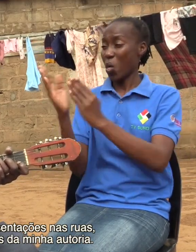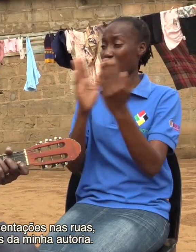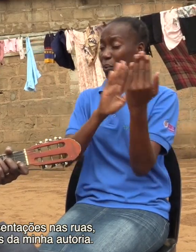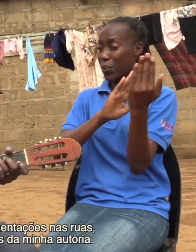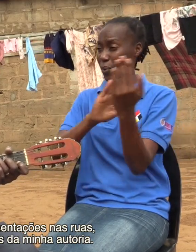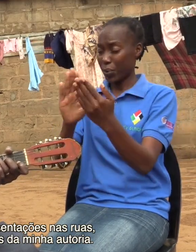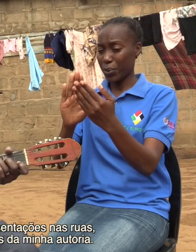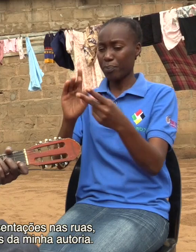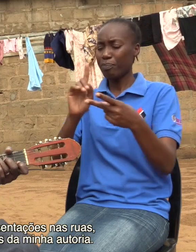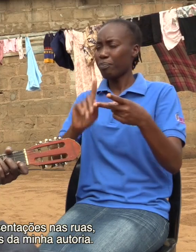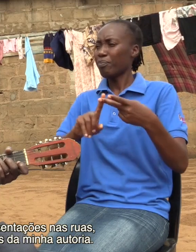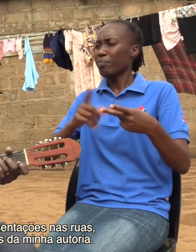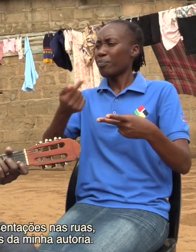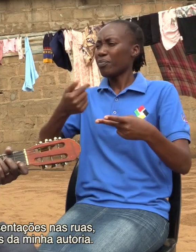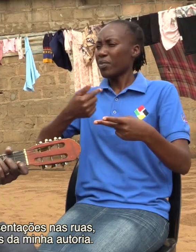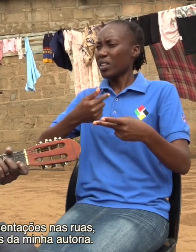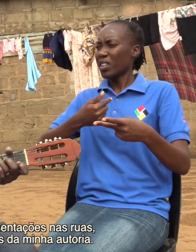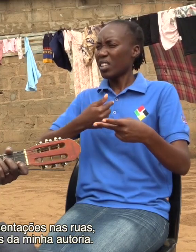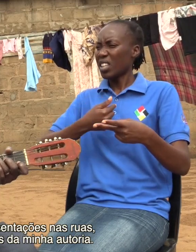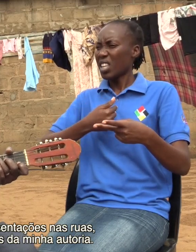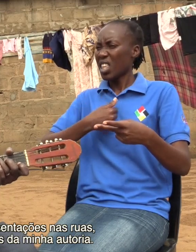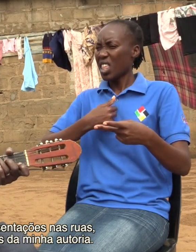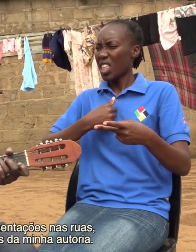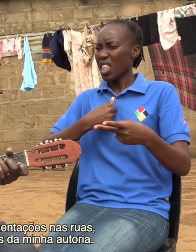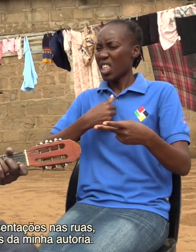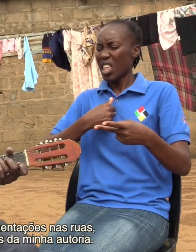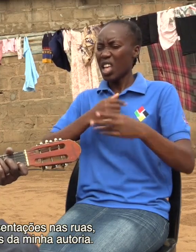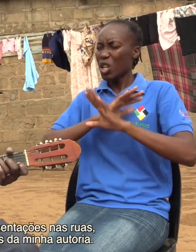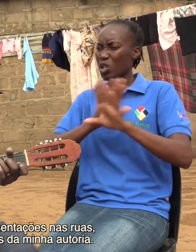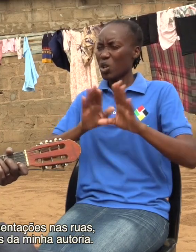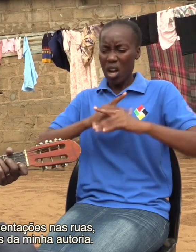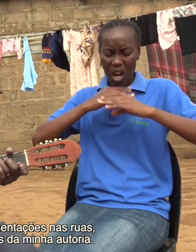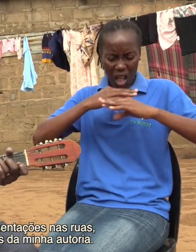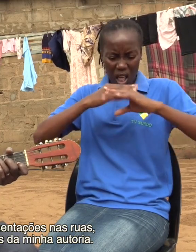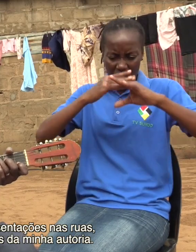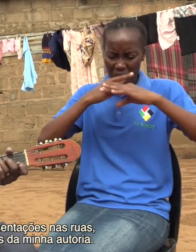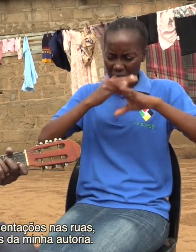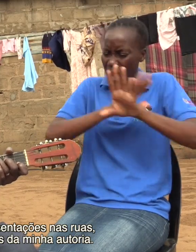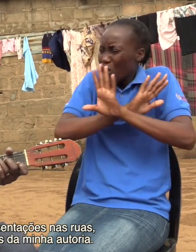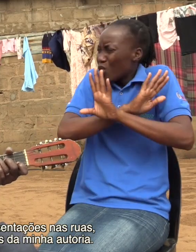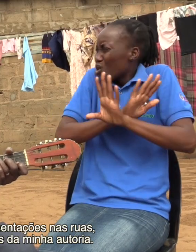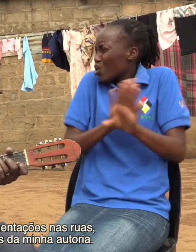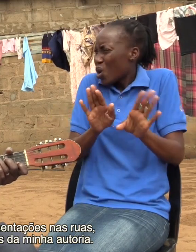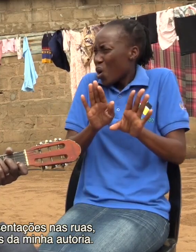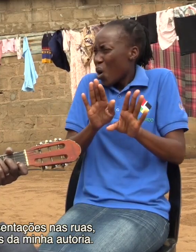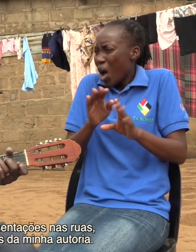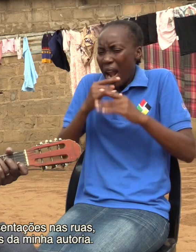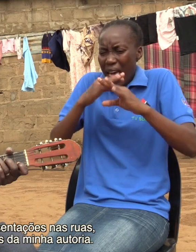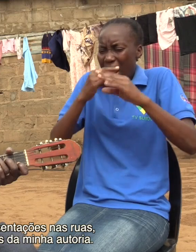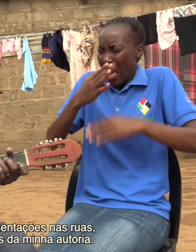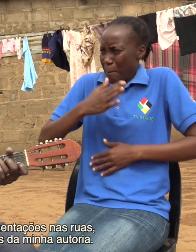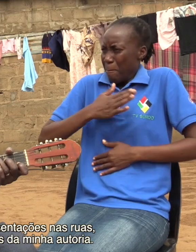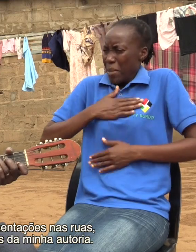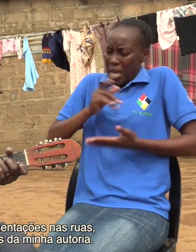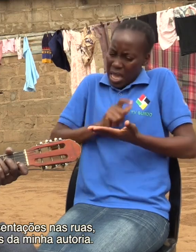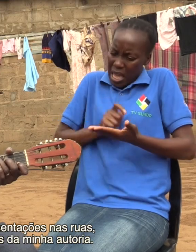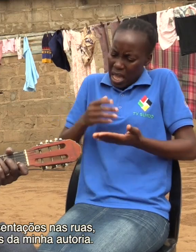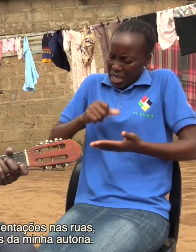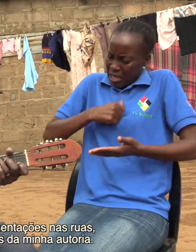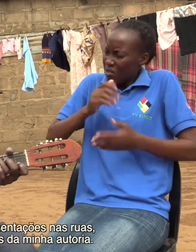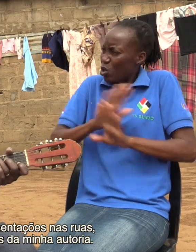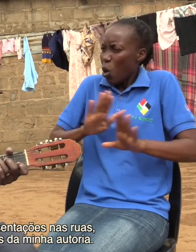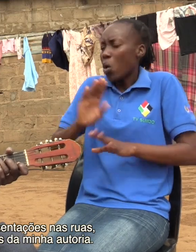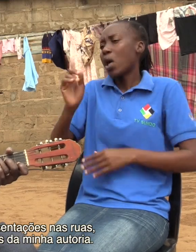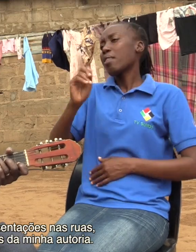não é porque só é a música da minha autoria que eu apresento. E há.